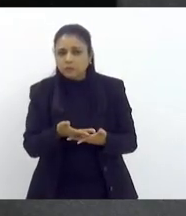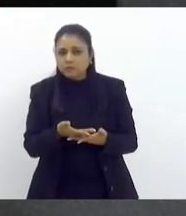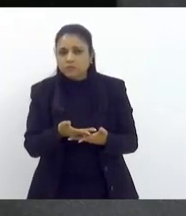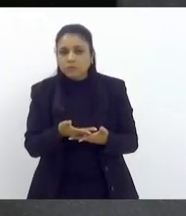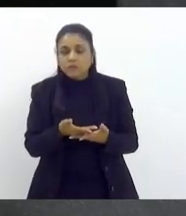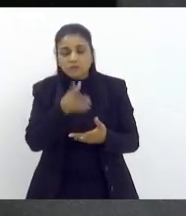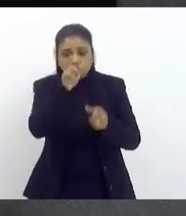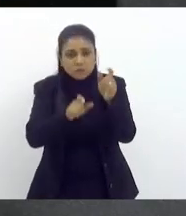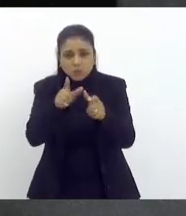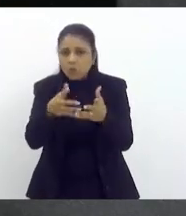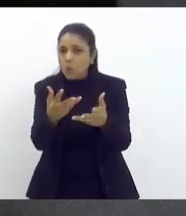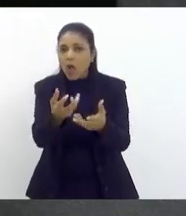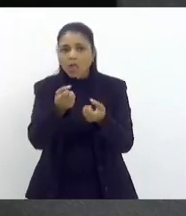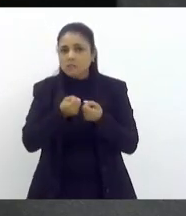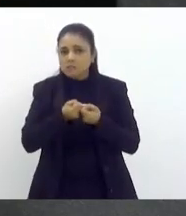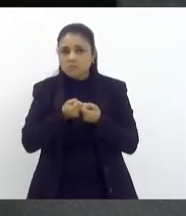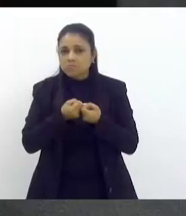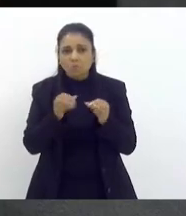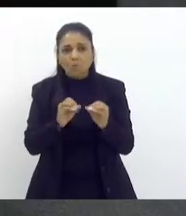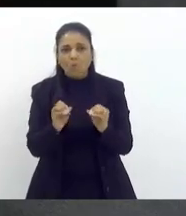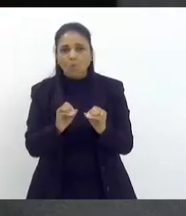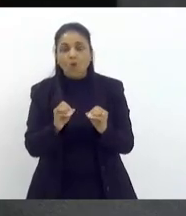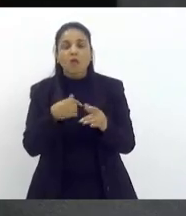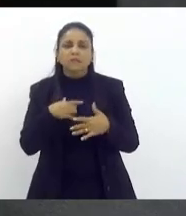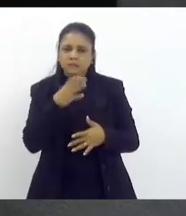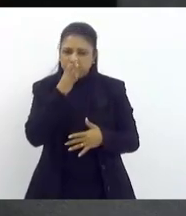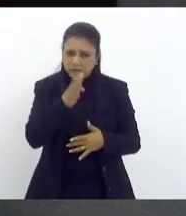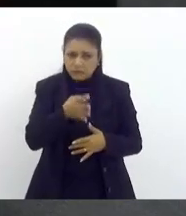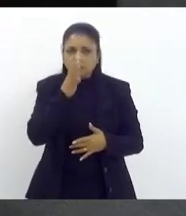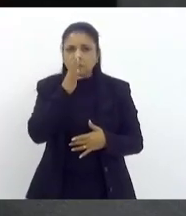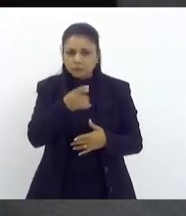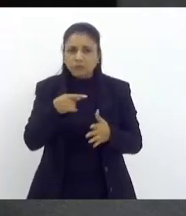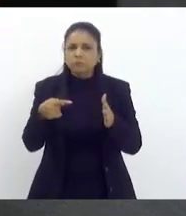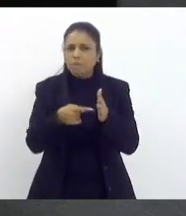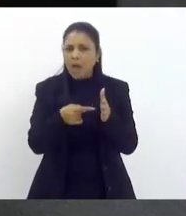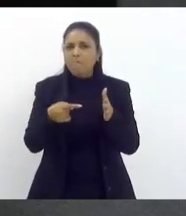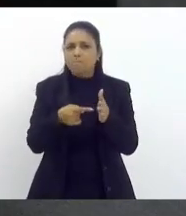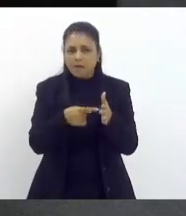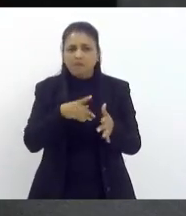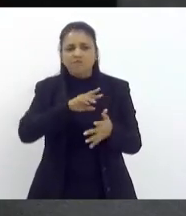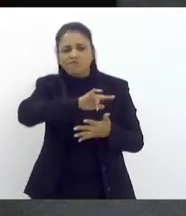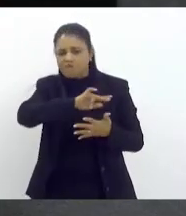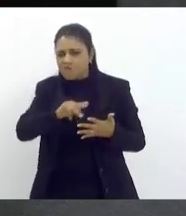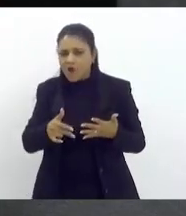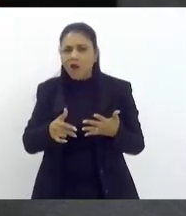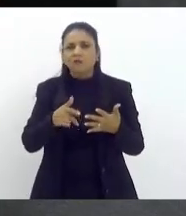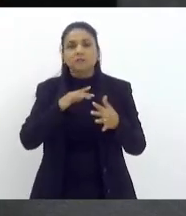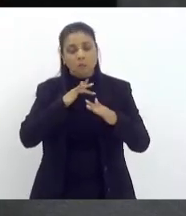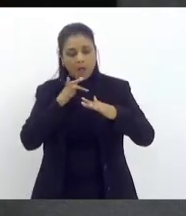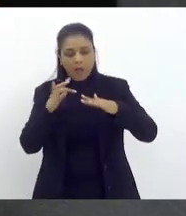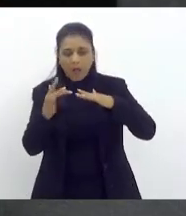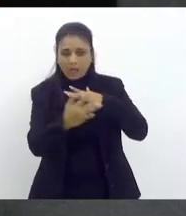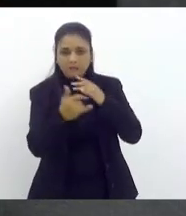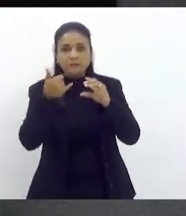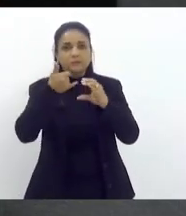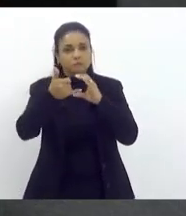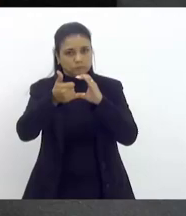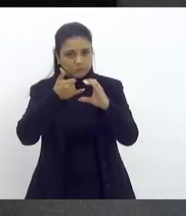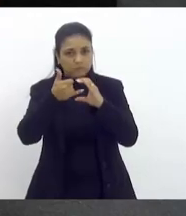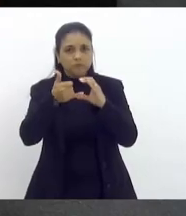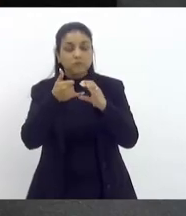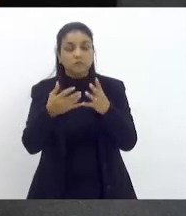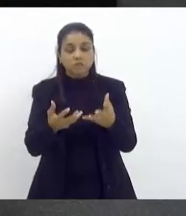recebem e a gente tem várias denúncias E aí a gente fez uma uma rede no WhatsApp aonde a gente recebe